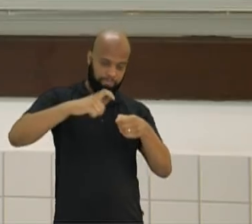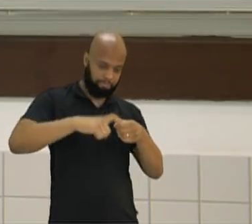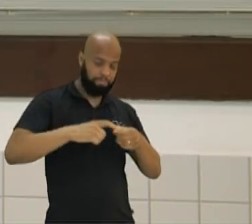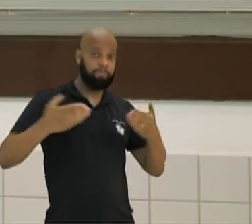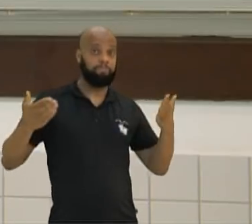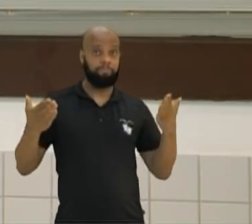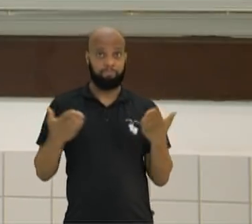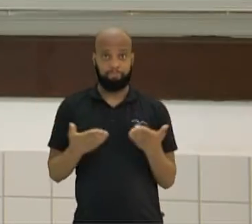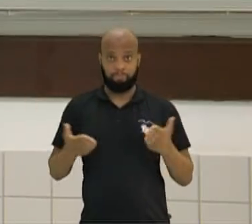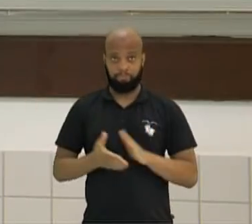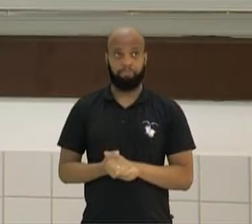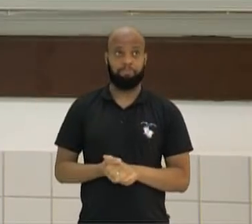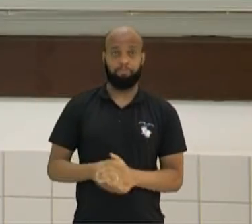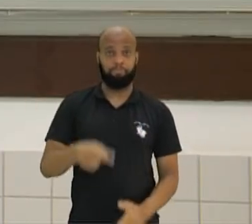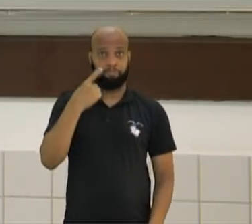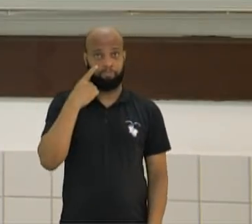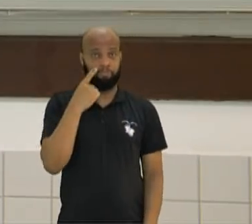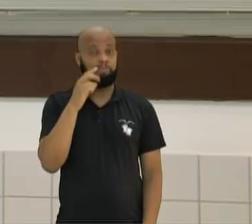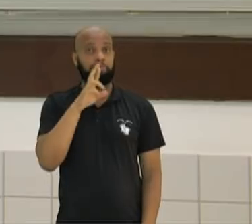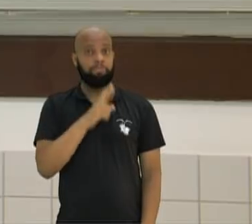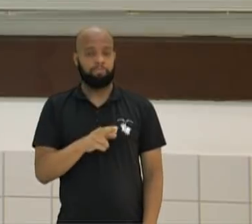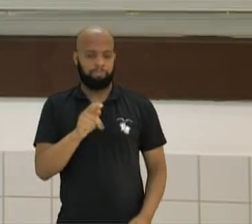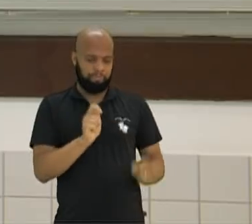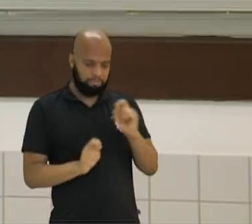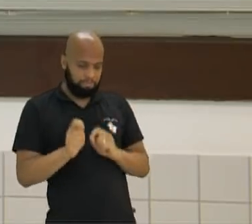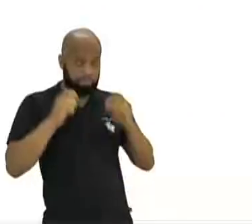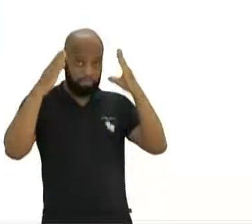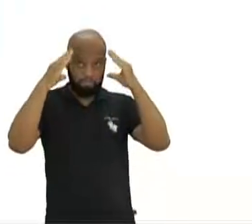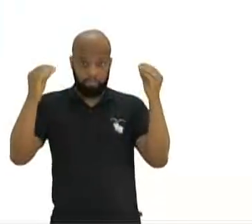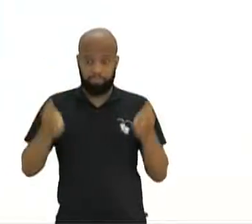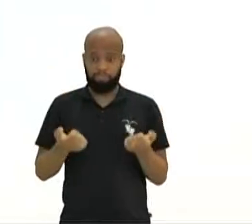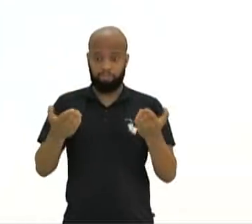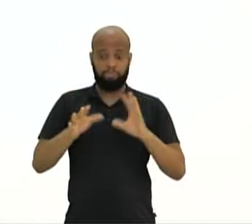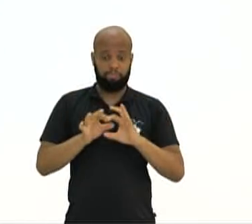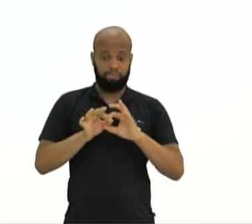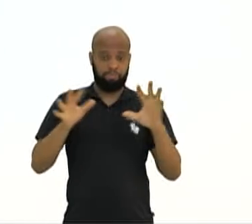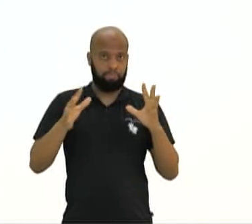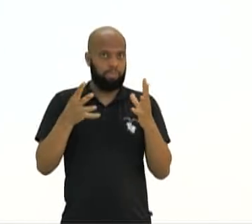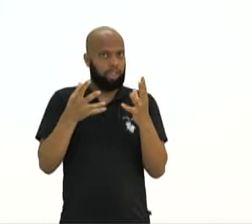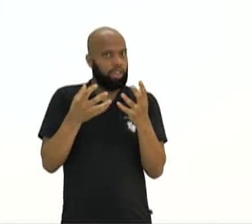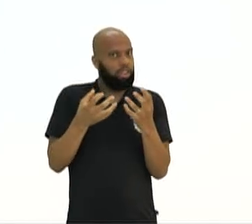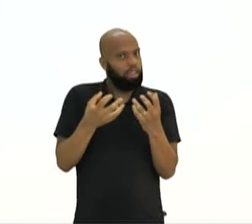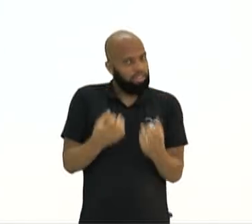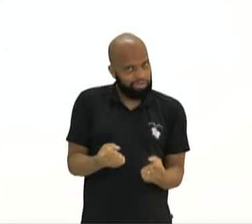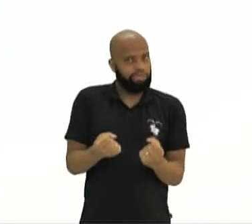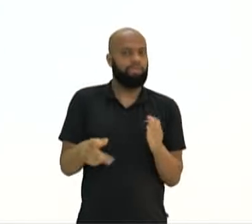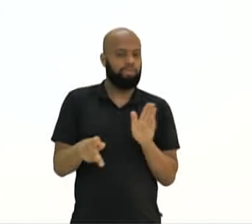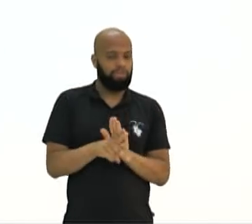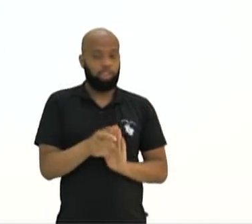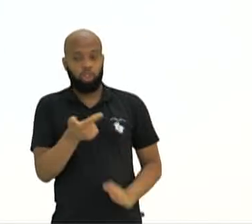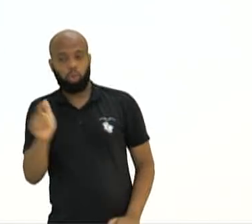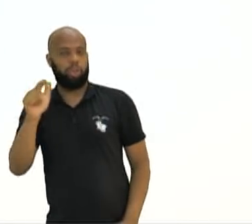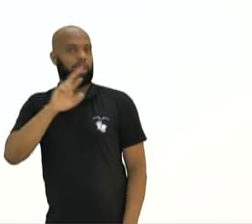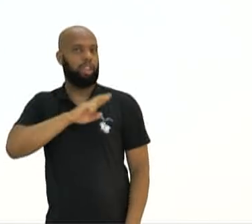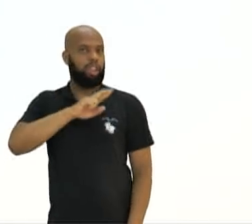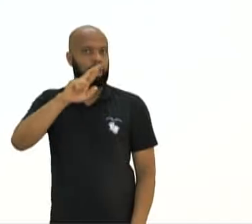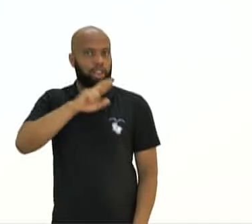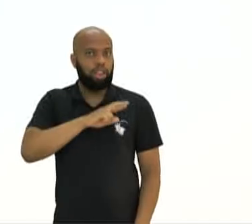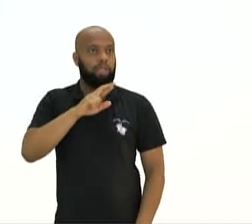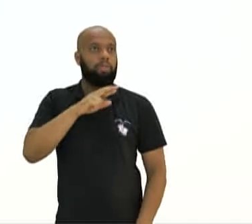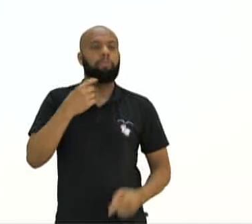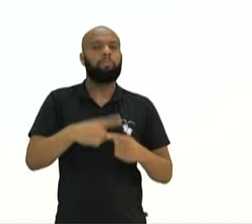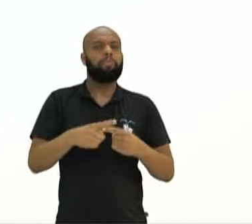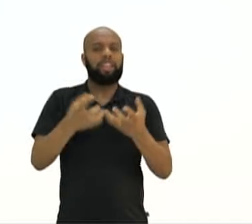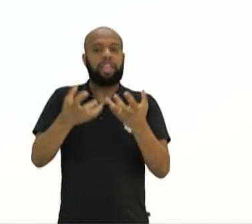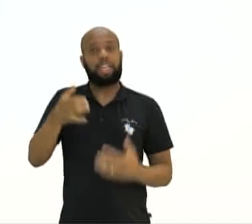Voltei, vamos lá? A administração holandesa concedeu certa tolerância, não é intolerância, religiosa, a fim de